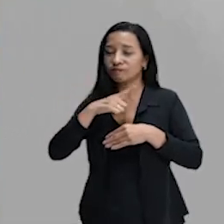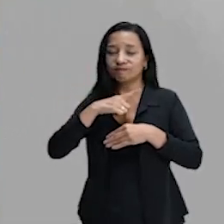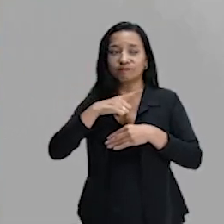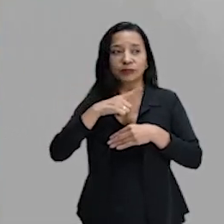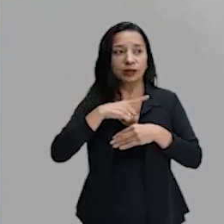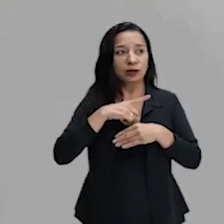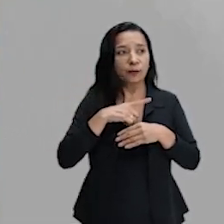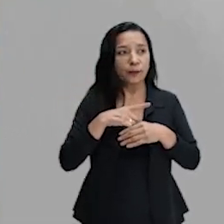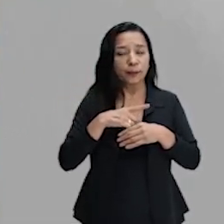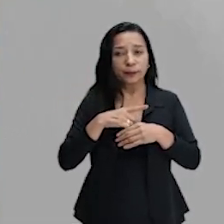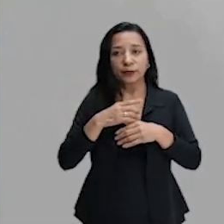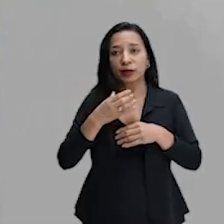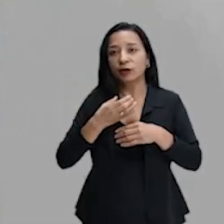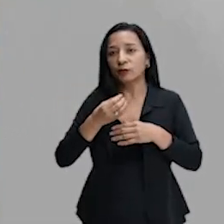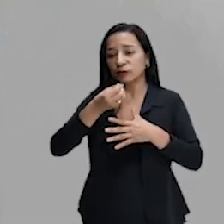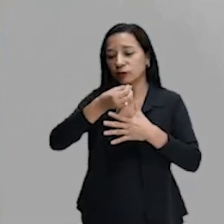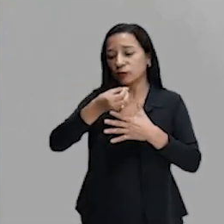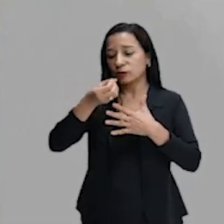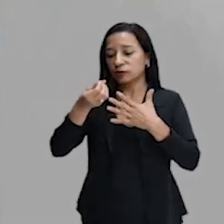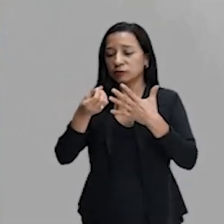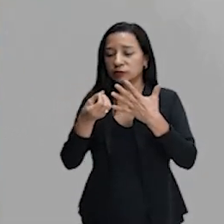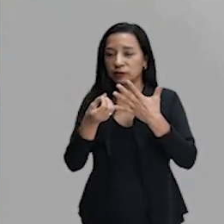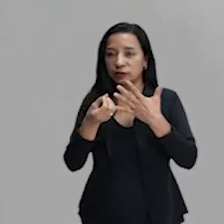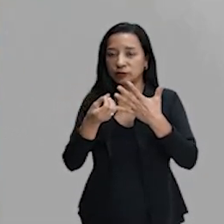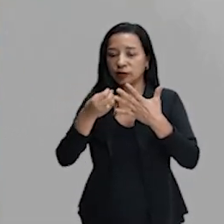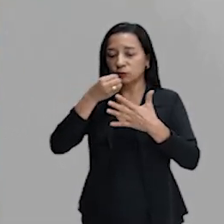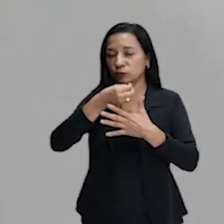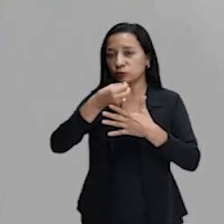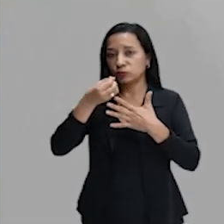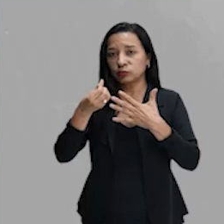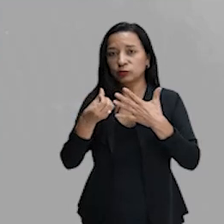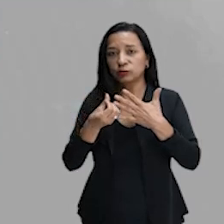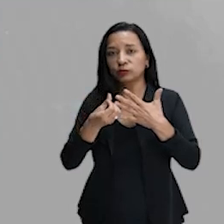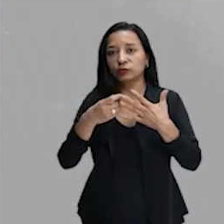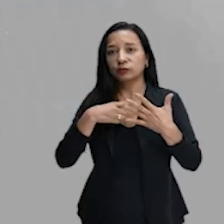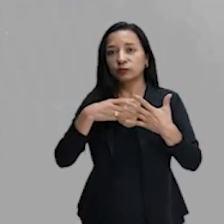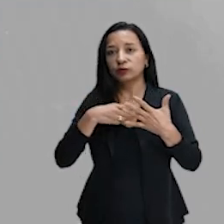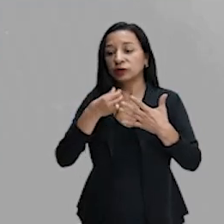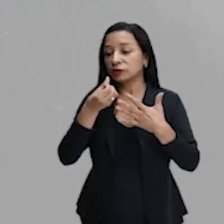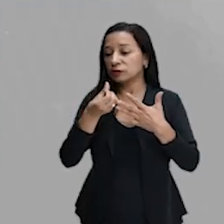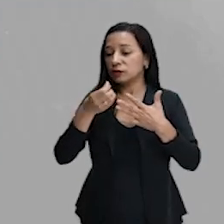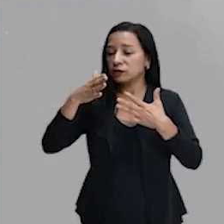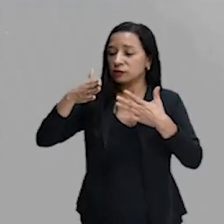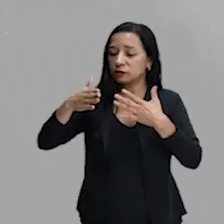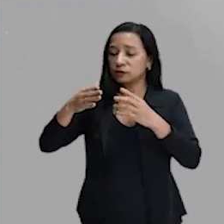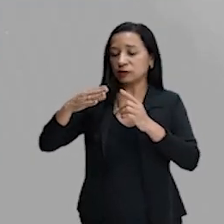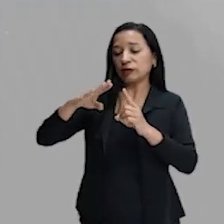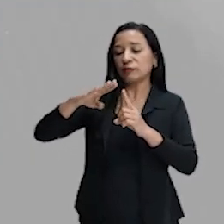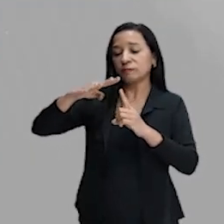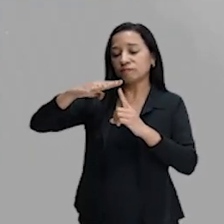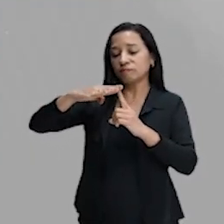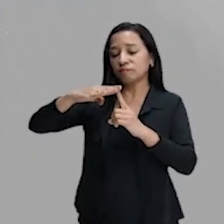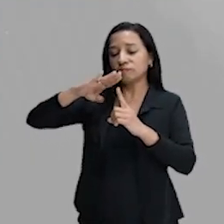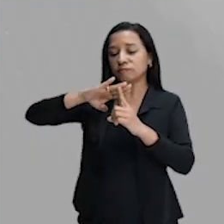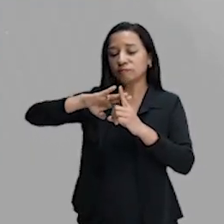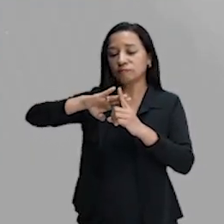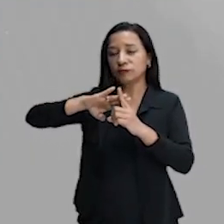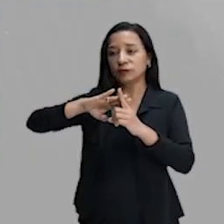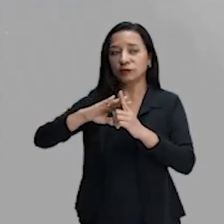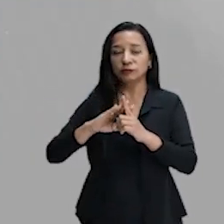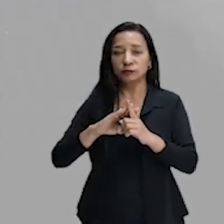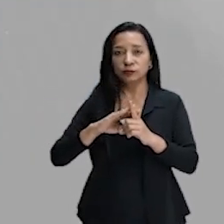nós temos um hexágono que são seis lados você tem seis faces laterais você tem seis